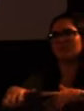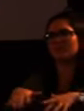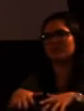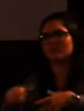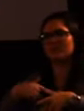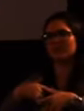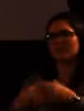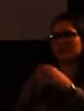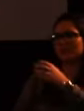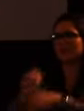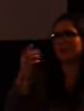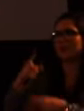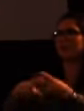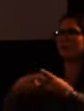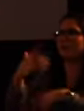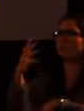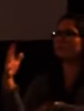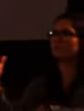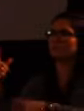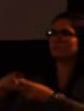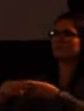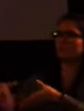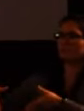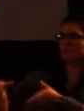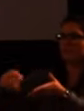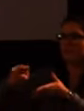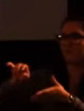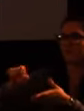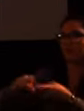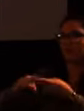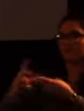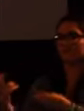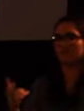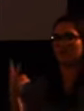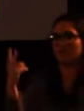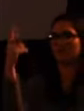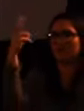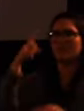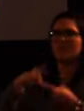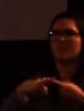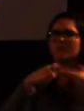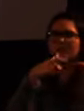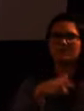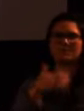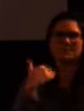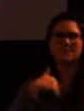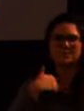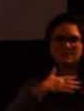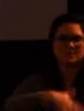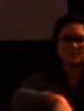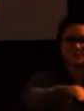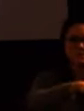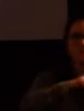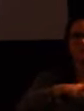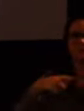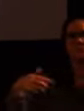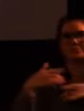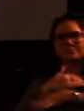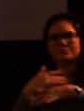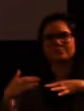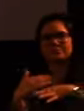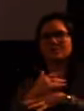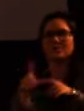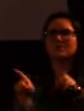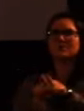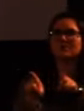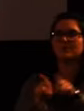espaços na cidade em que o pedestre seja valorizado, que os espaços públicos tenham, que a